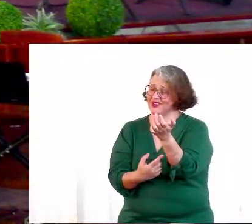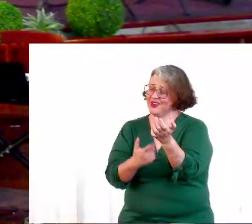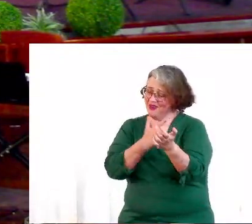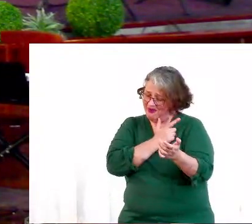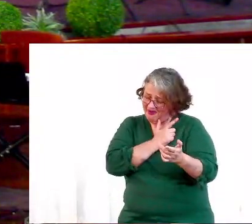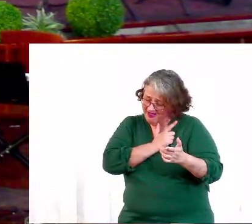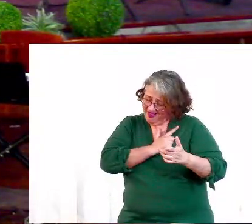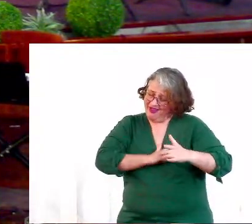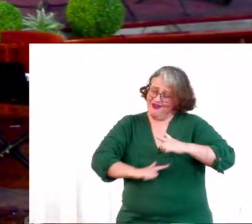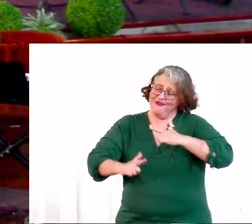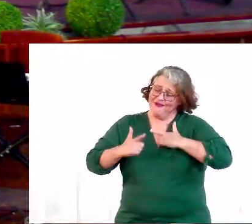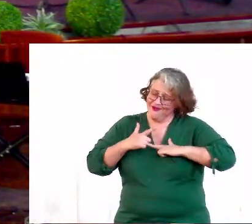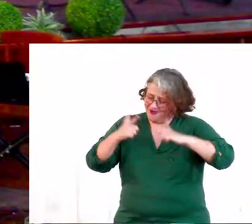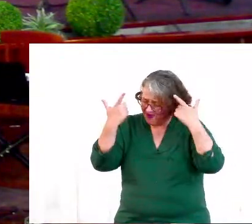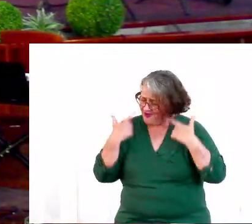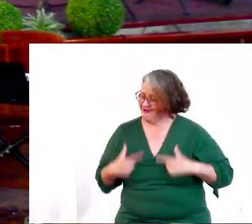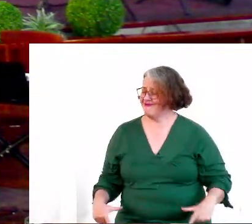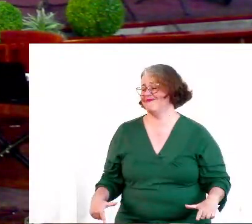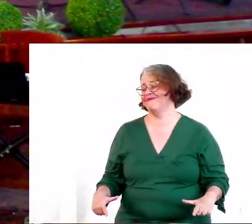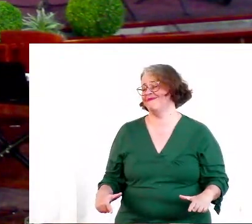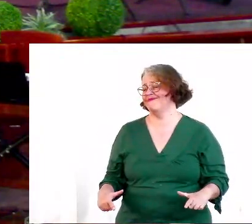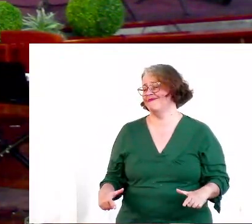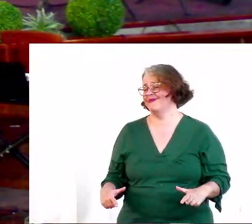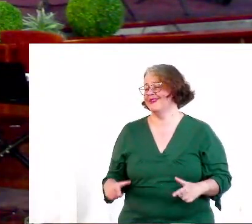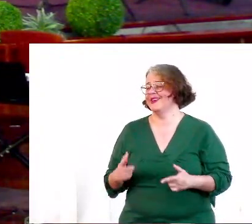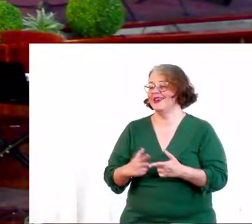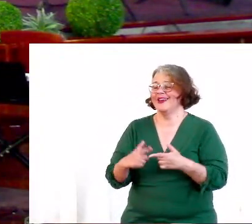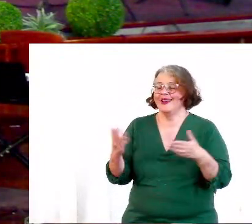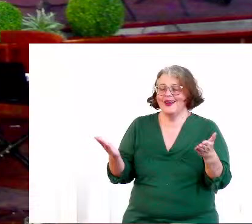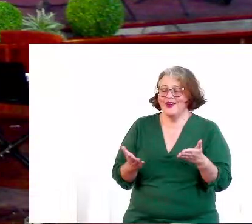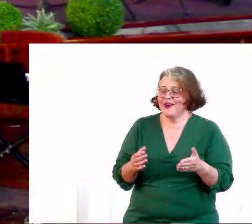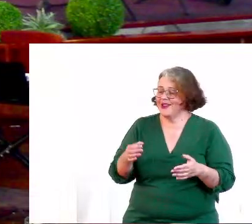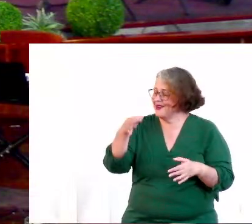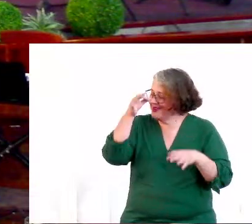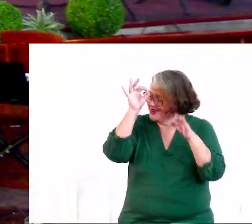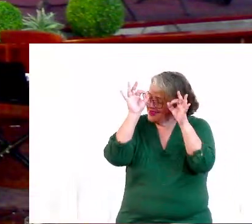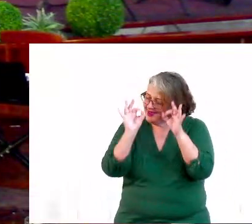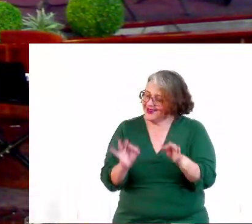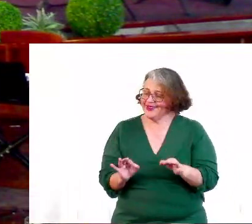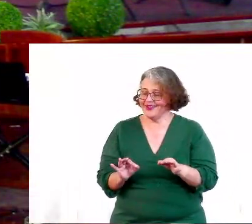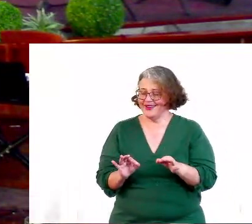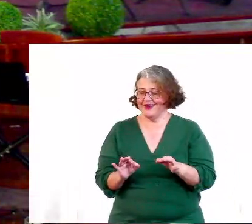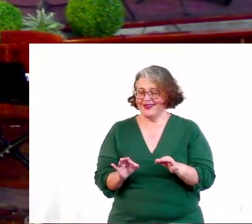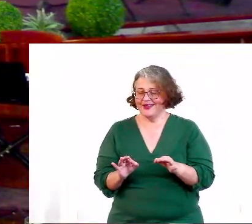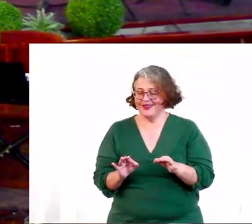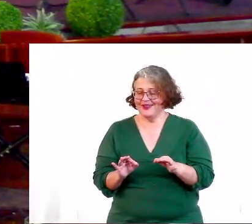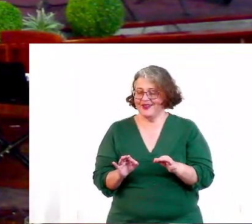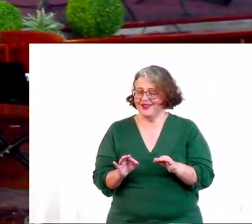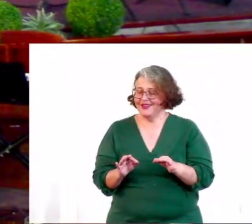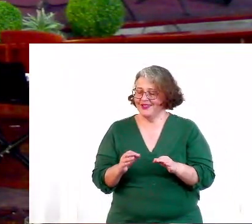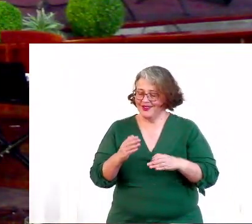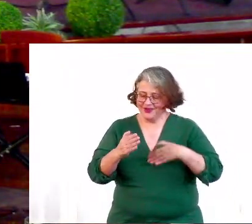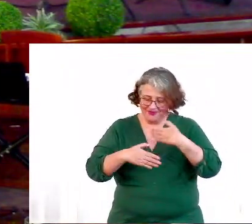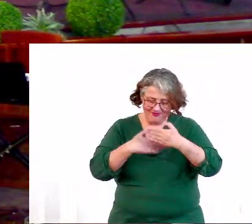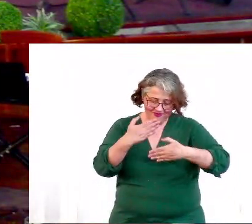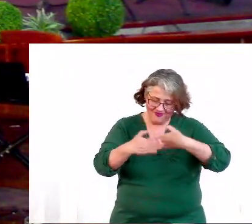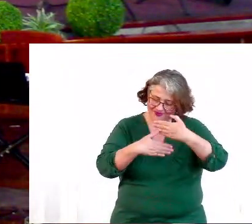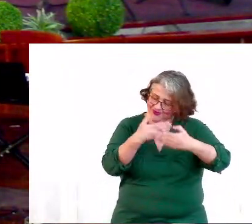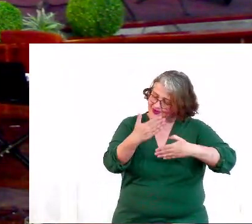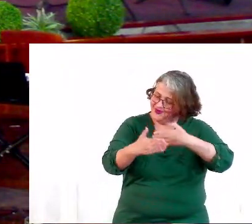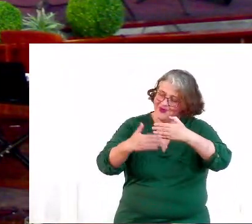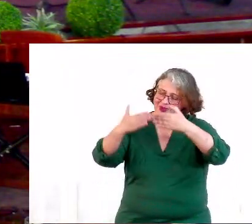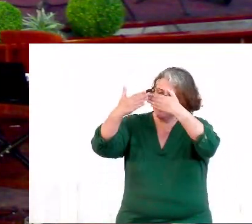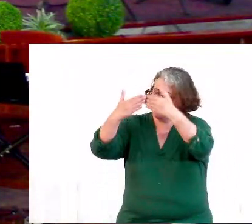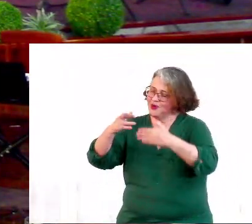nos deu vestes brancas. Temos agora a certeza do acesso diante do Senhor, porque